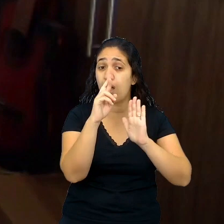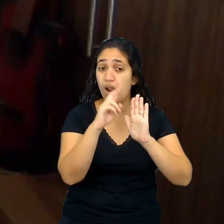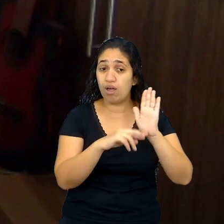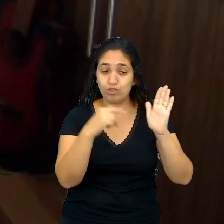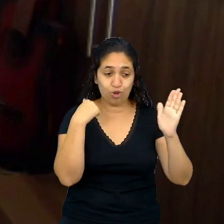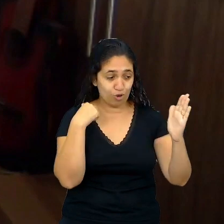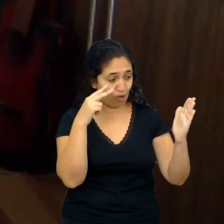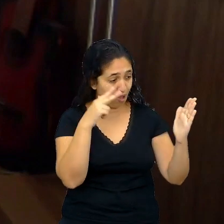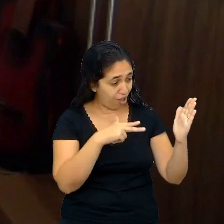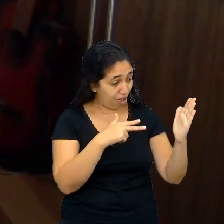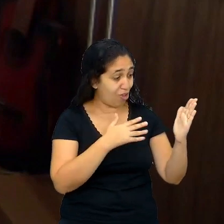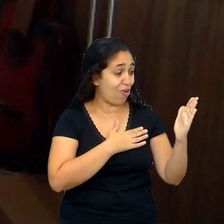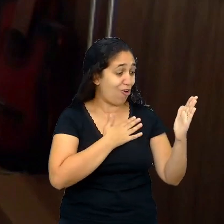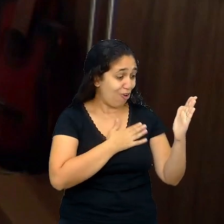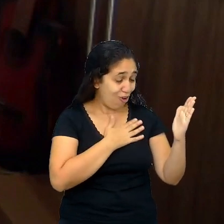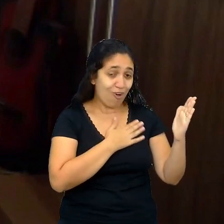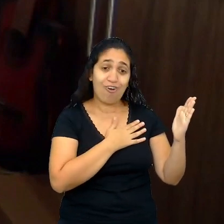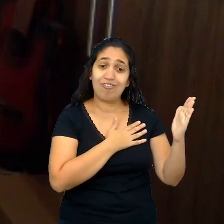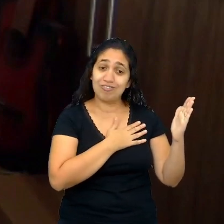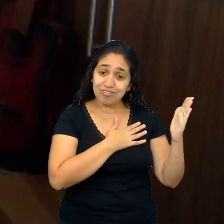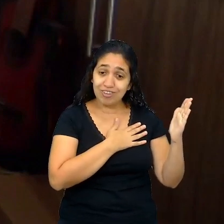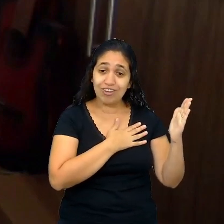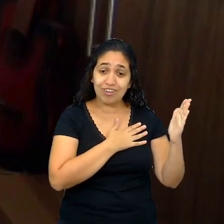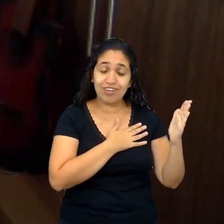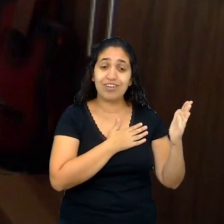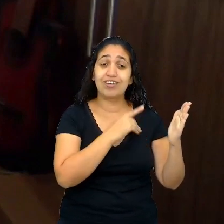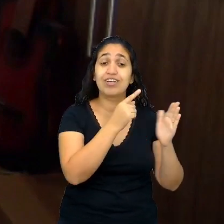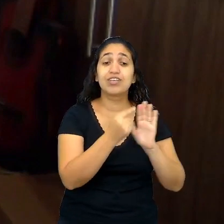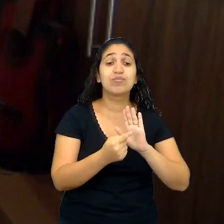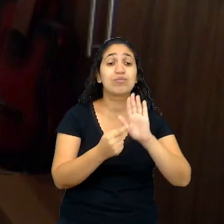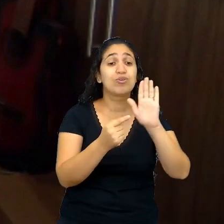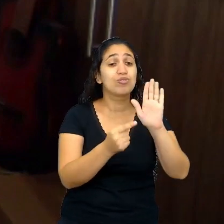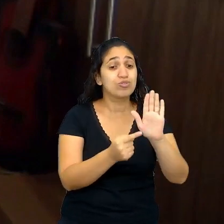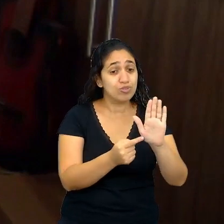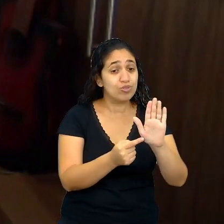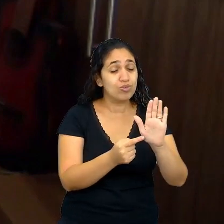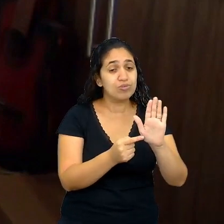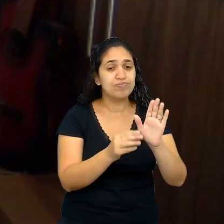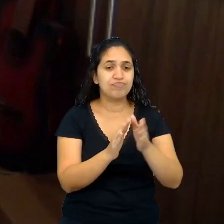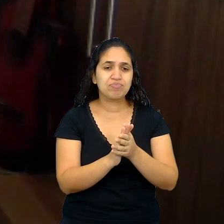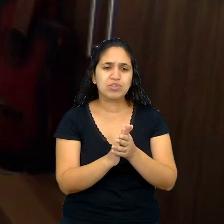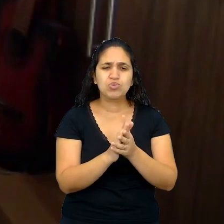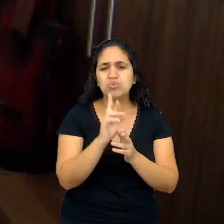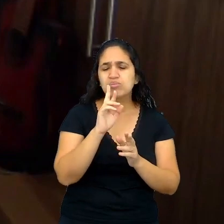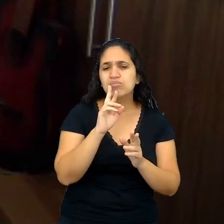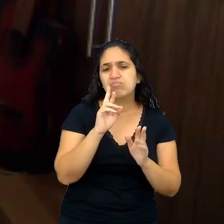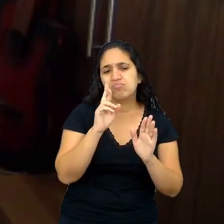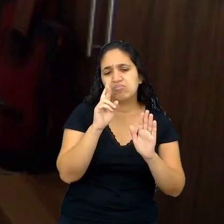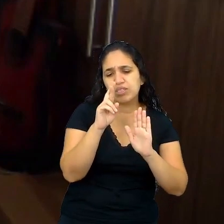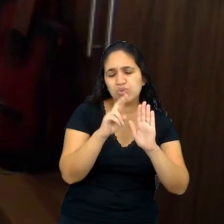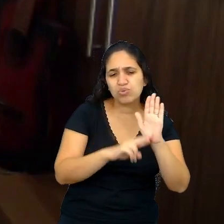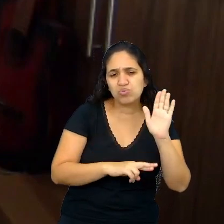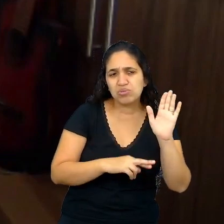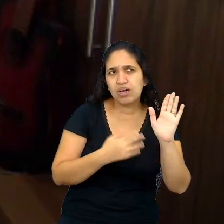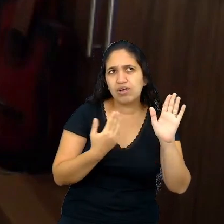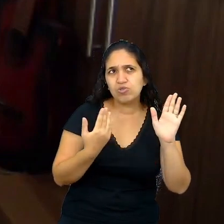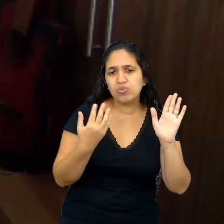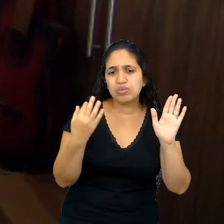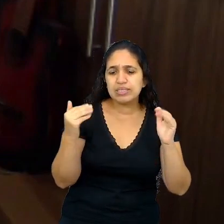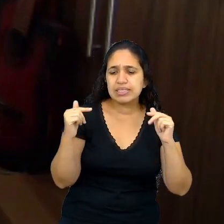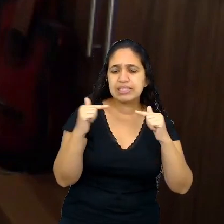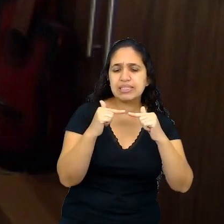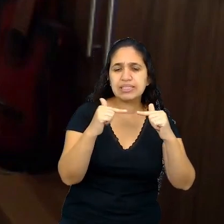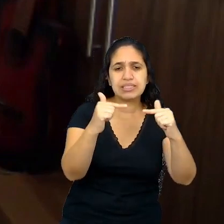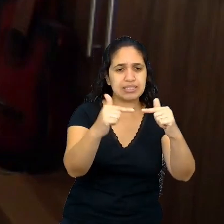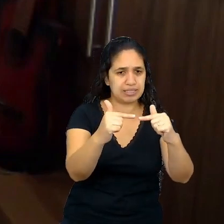aliás, eu ansiava por isso, né, ele trouxe alguns resultados mais assertivos do ponto de vista de